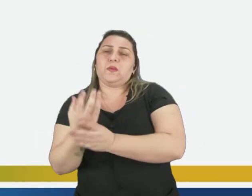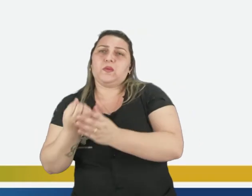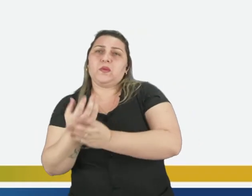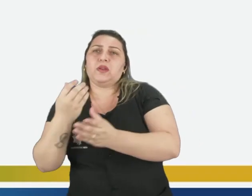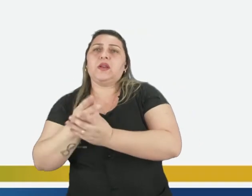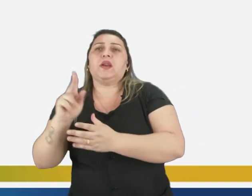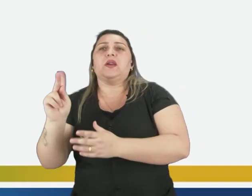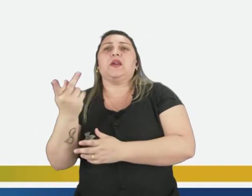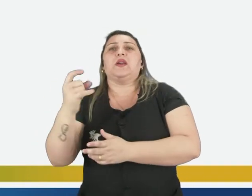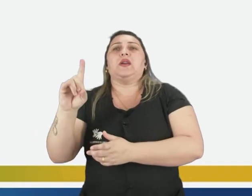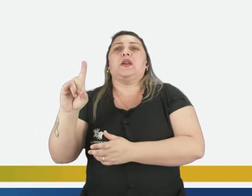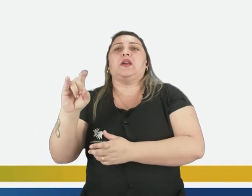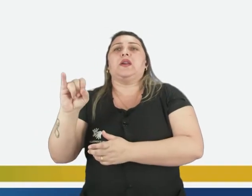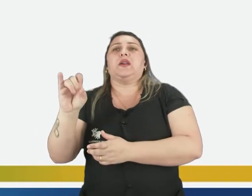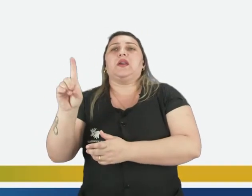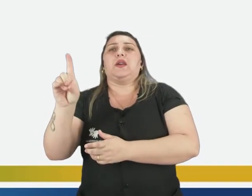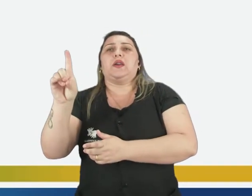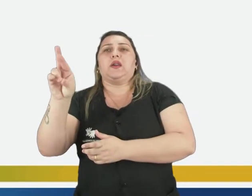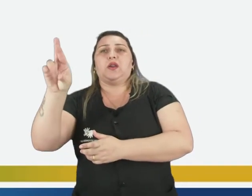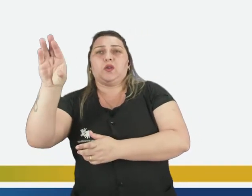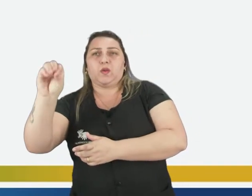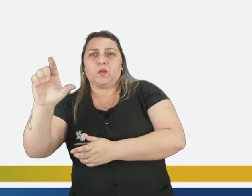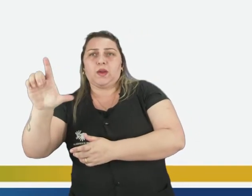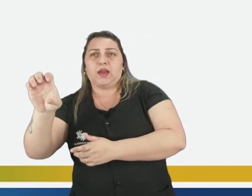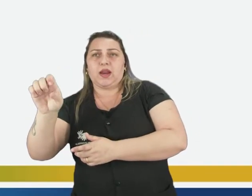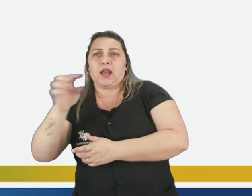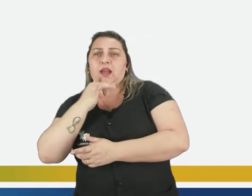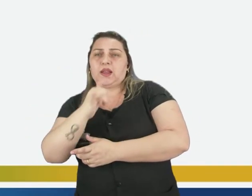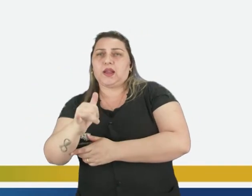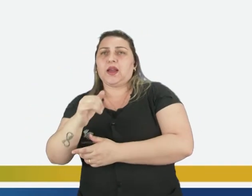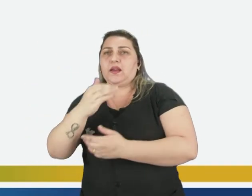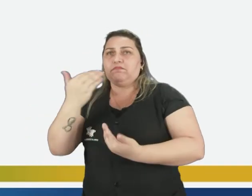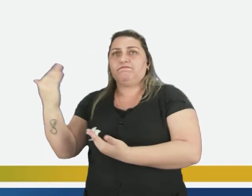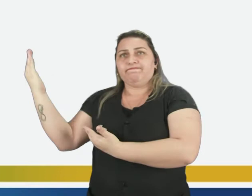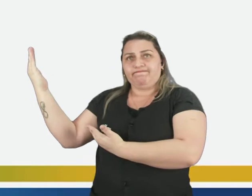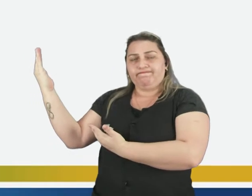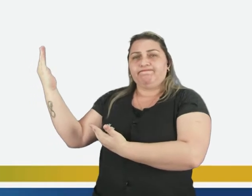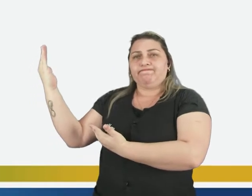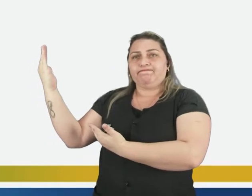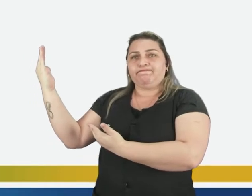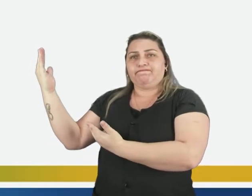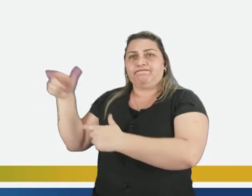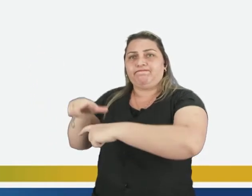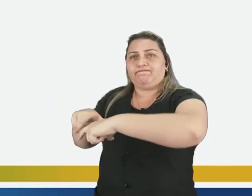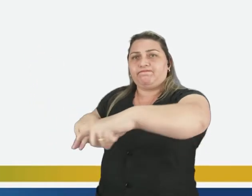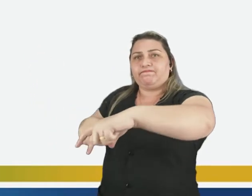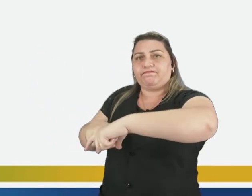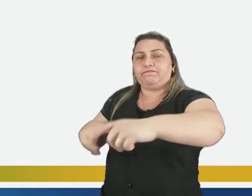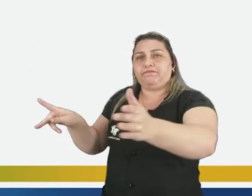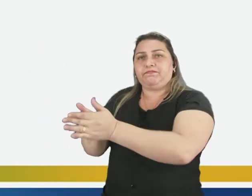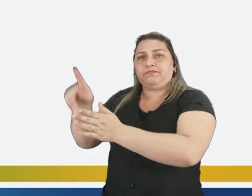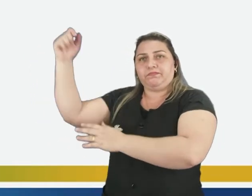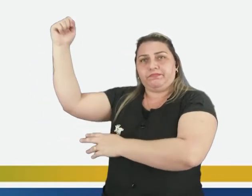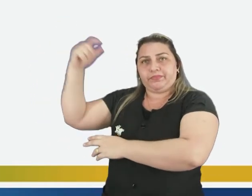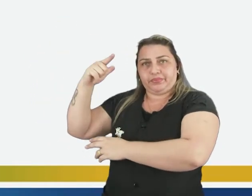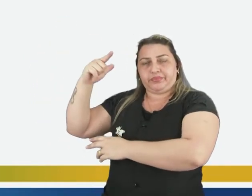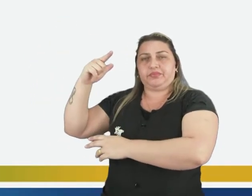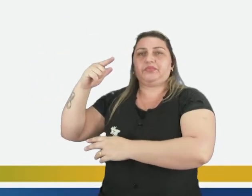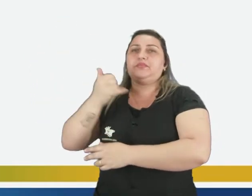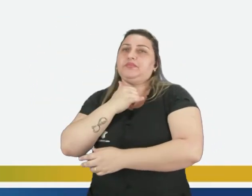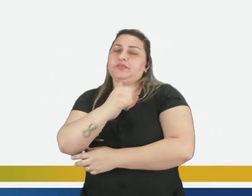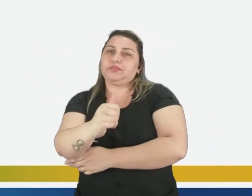de hidroelétricas. A figura que você vê aí na sua tela tem grandes placas fotovoltaicas para a produção